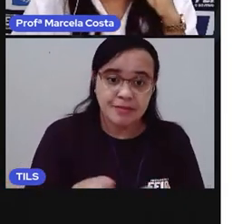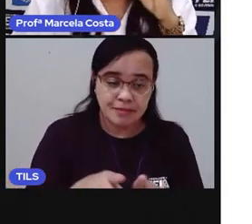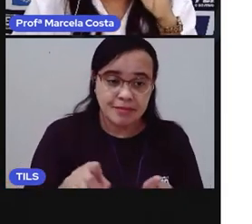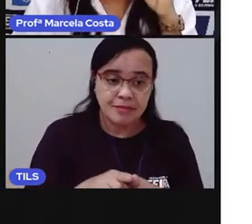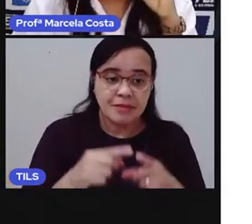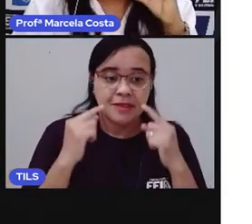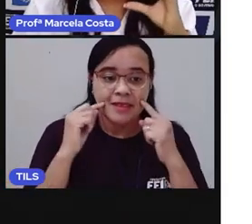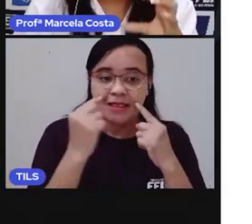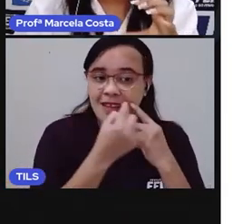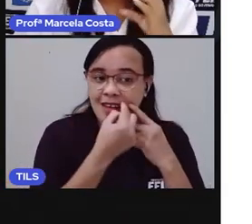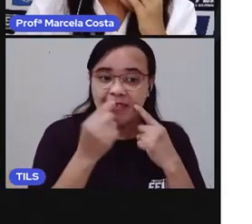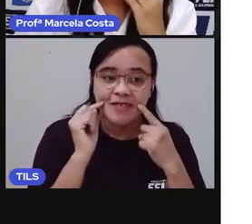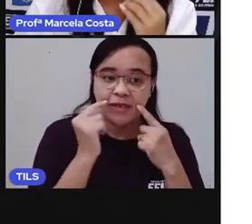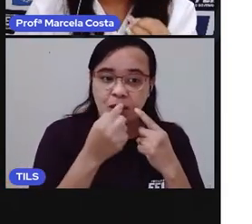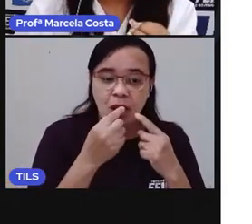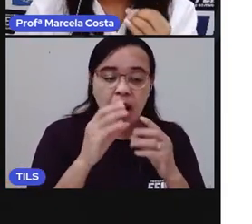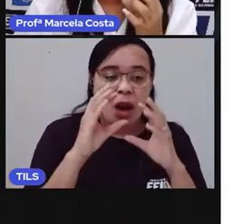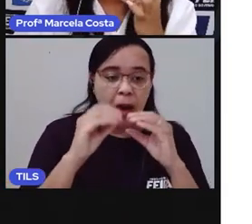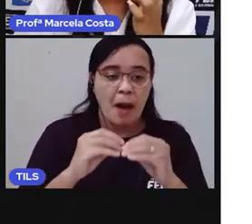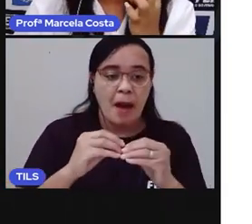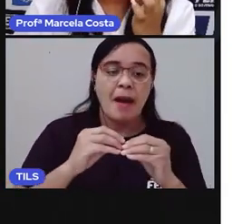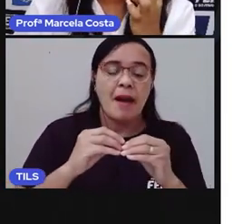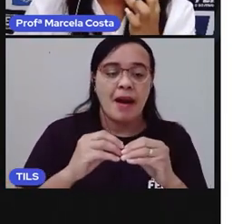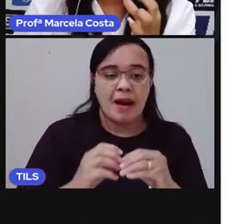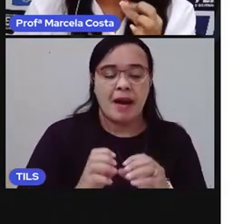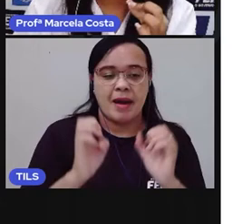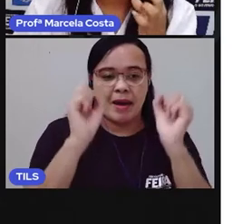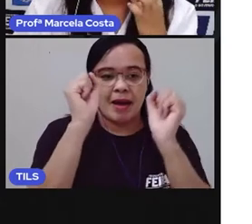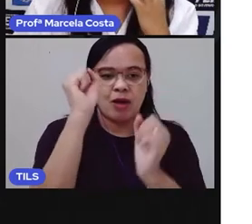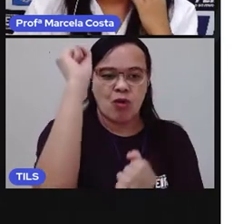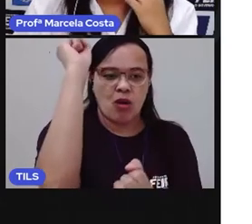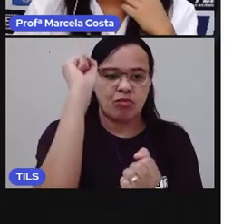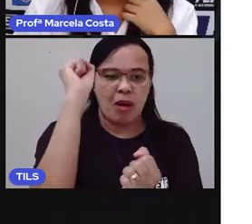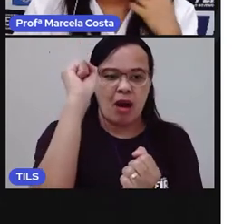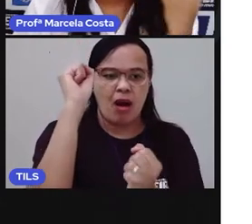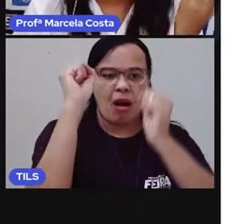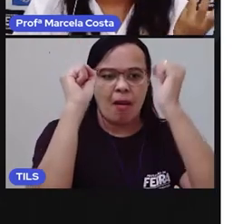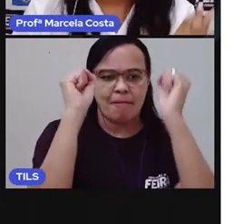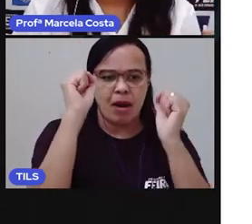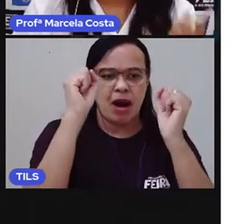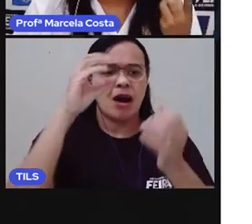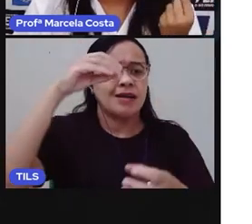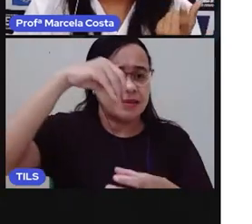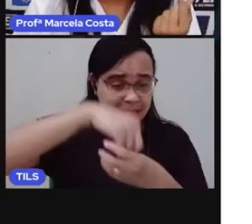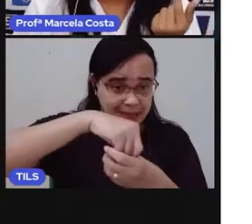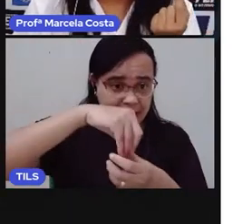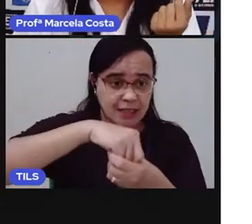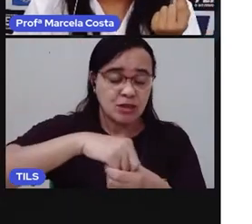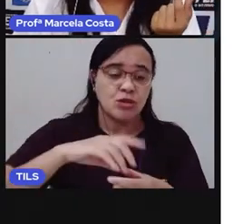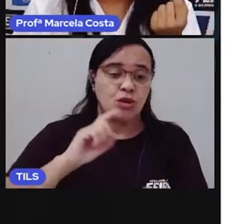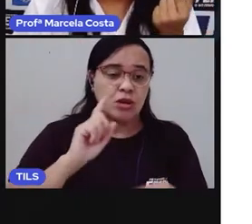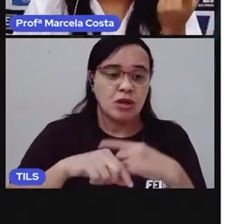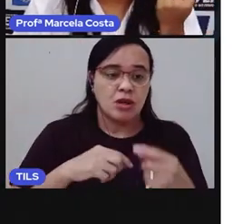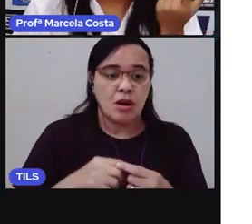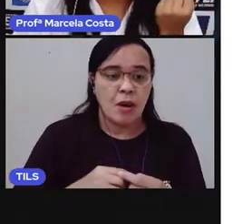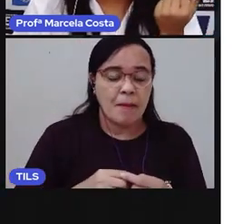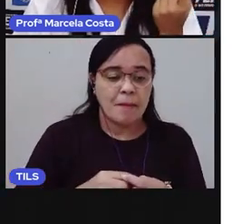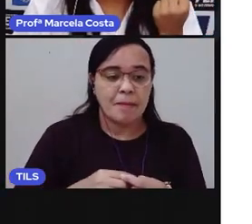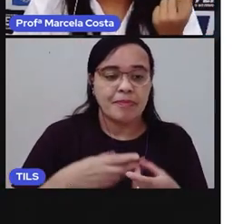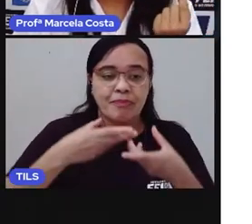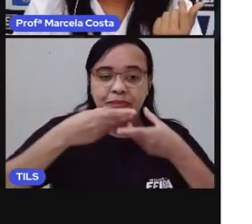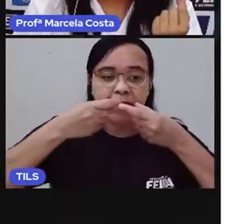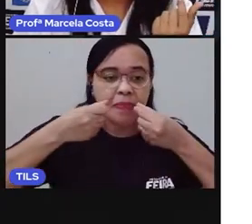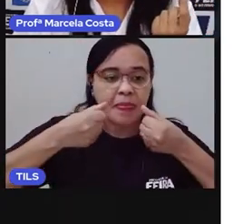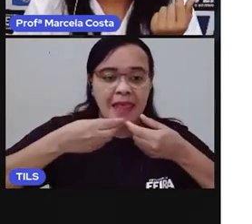frente servem para, né, apoiar quando você vai morder alimentos mais moles, né,